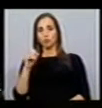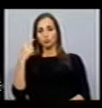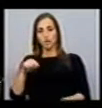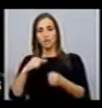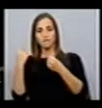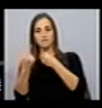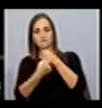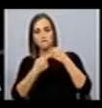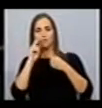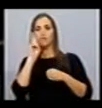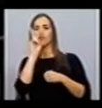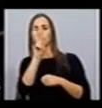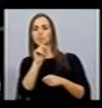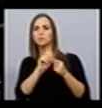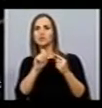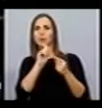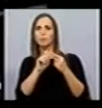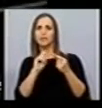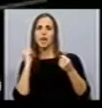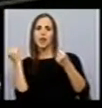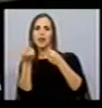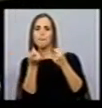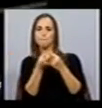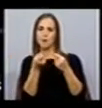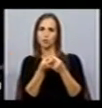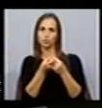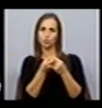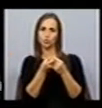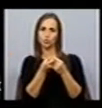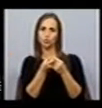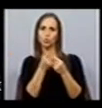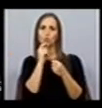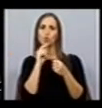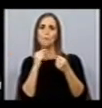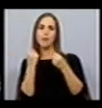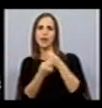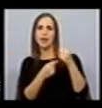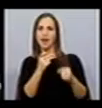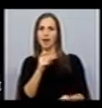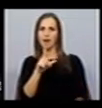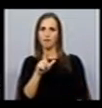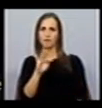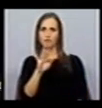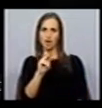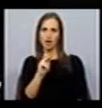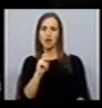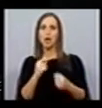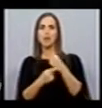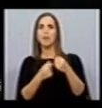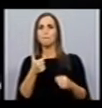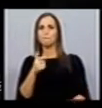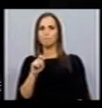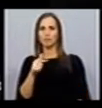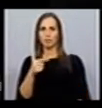2, olharam em particular para os anéis mais próximos de Urano, os chamados anéis Alfa e Beta. E então, ao